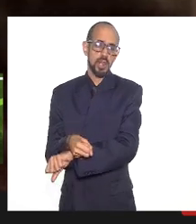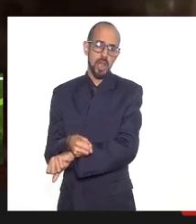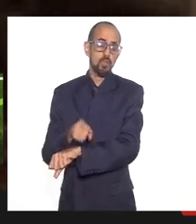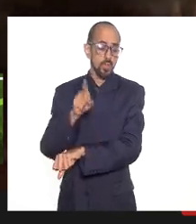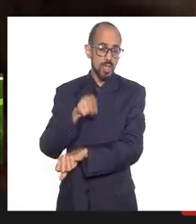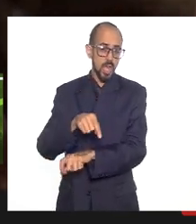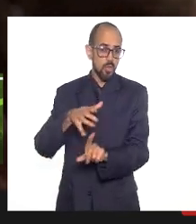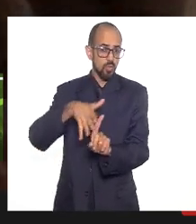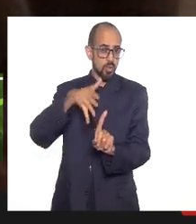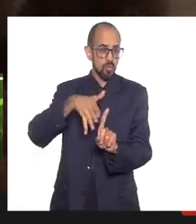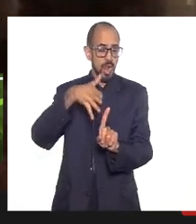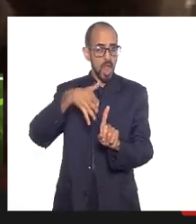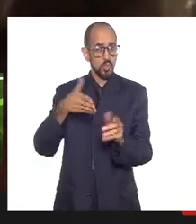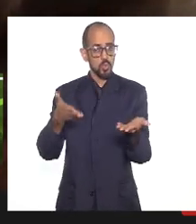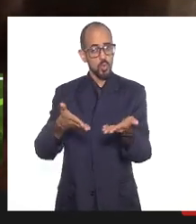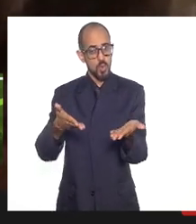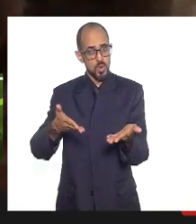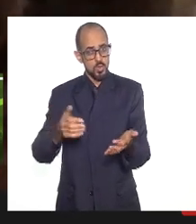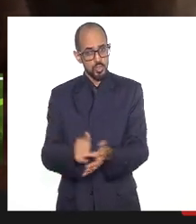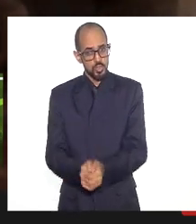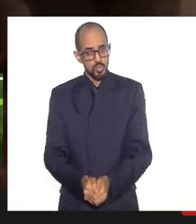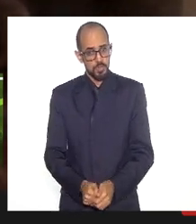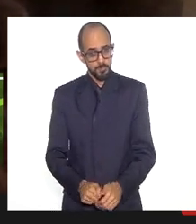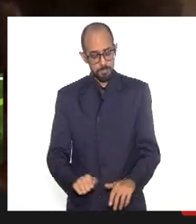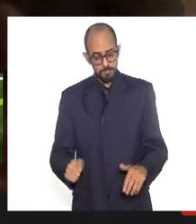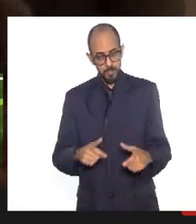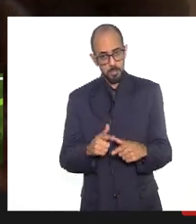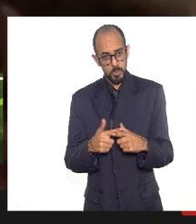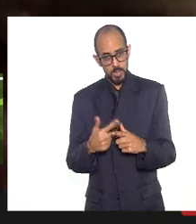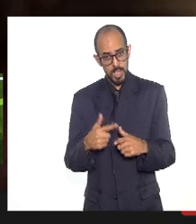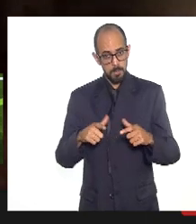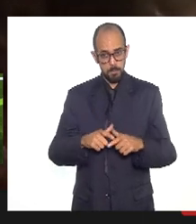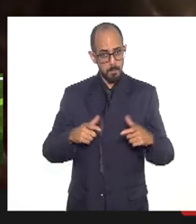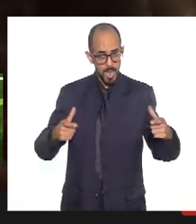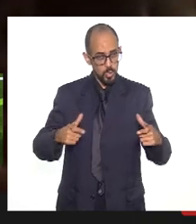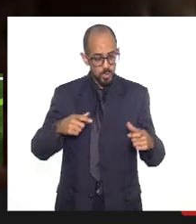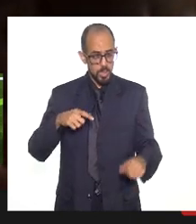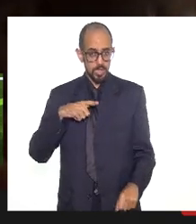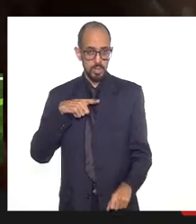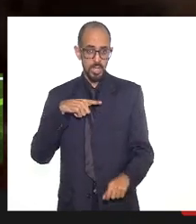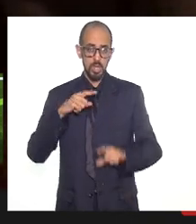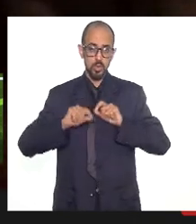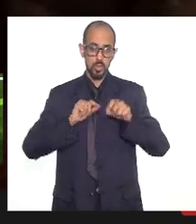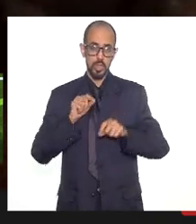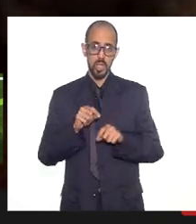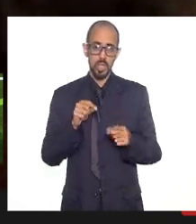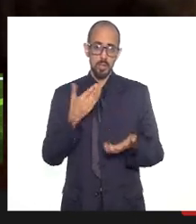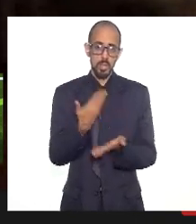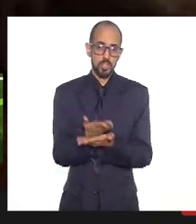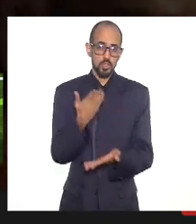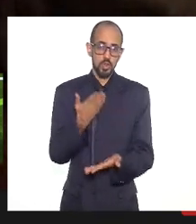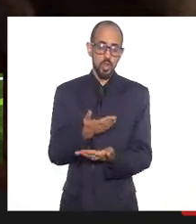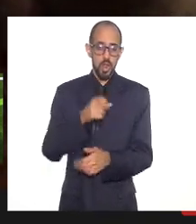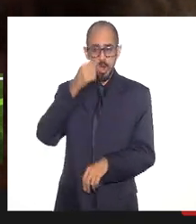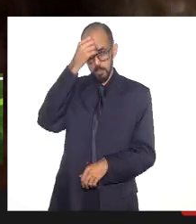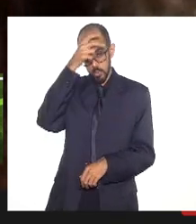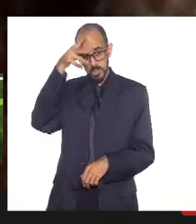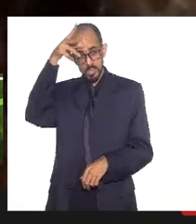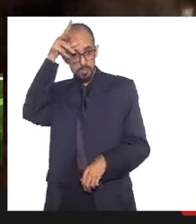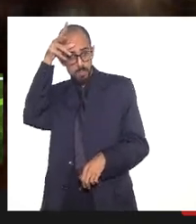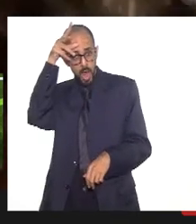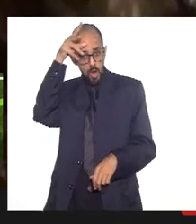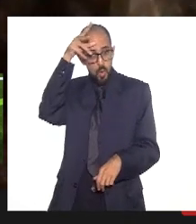aqui também, né? O que, na maioria das vezes, se tem é uma escola municipal dentro dos